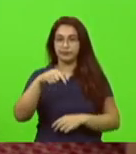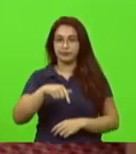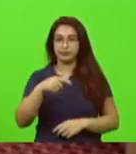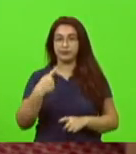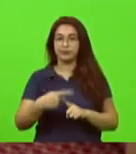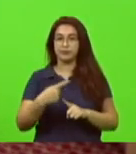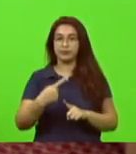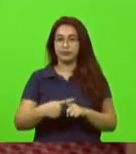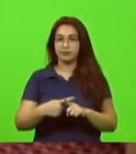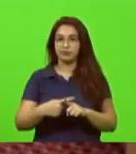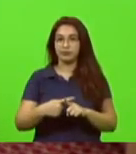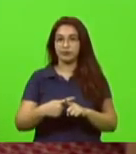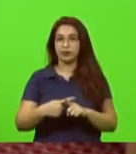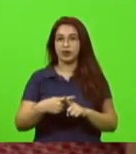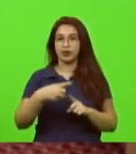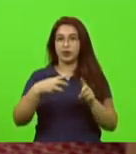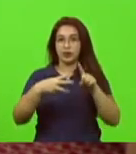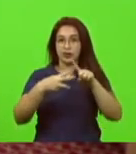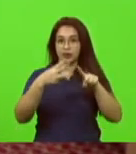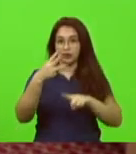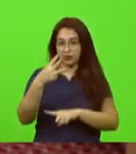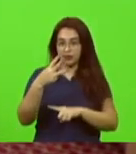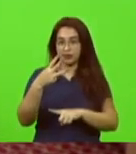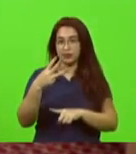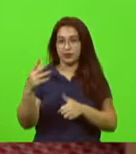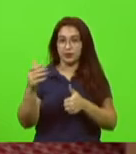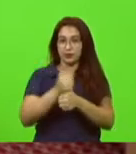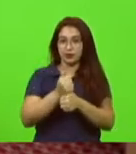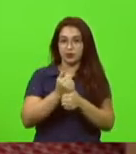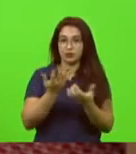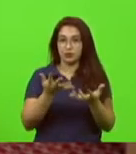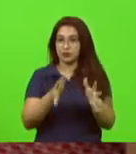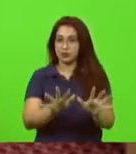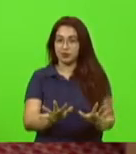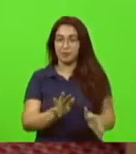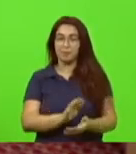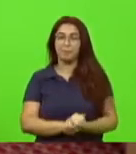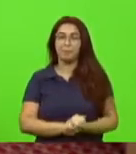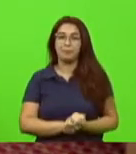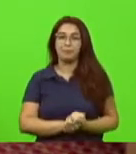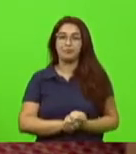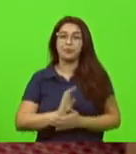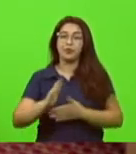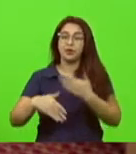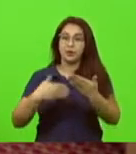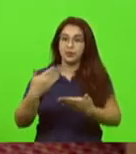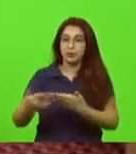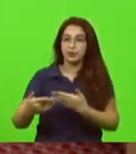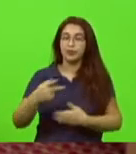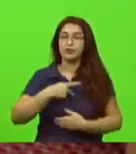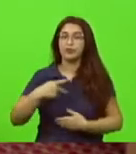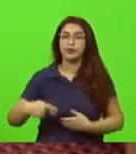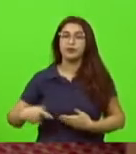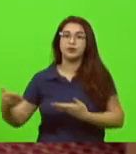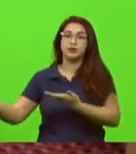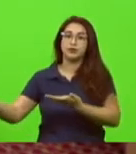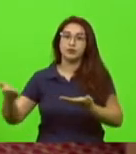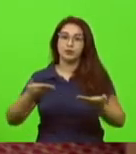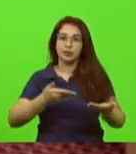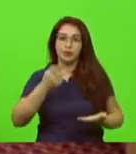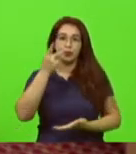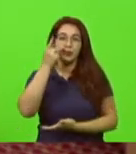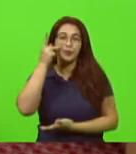suplentes antecedentes, dando continuidade ao ato de posse. O senhor presidente convidou o senhor deputado